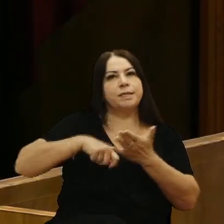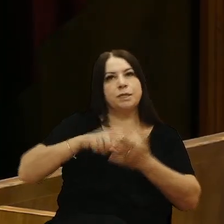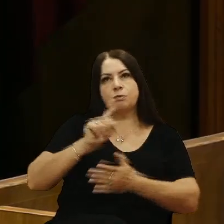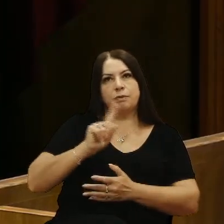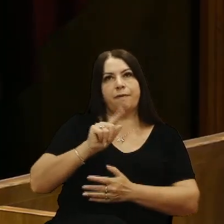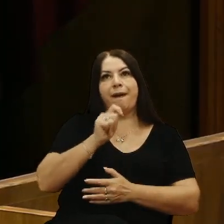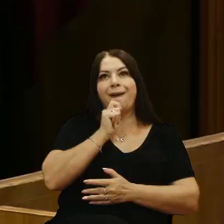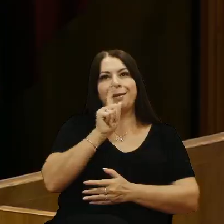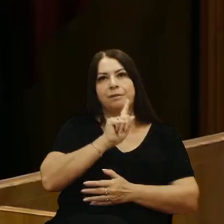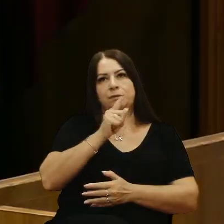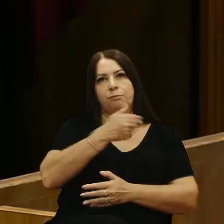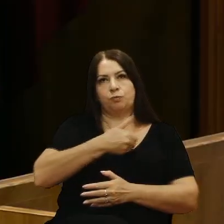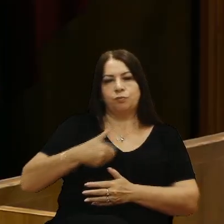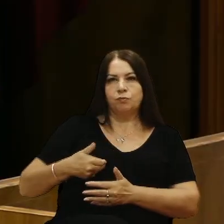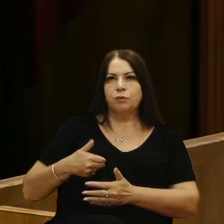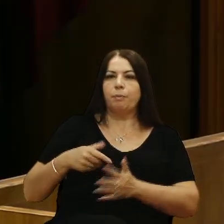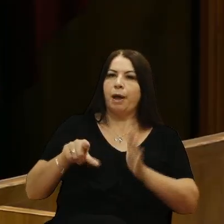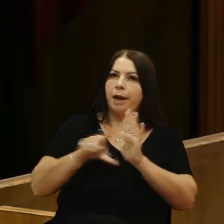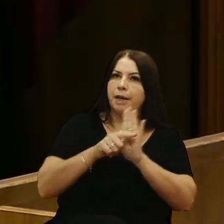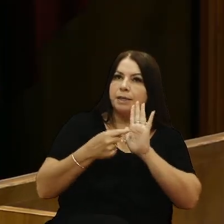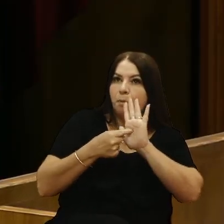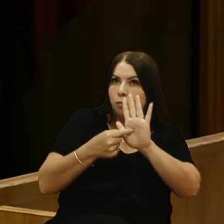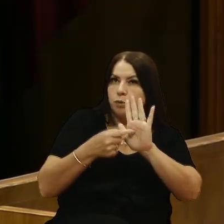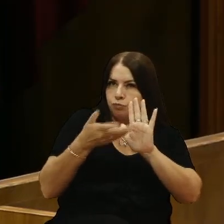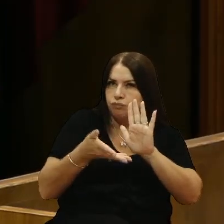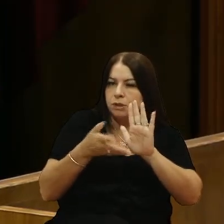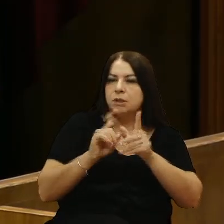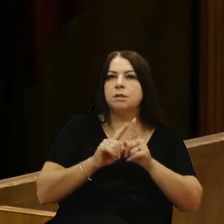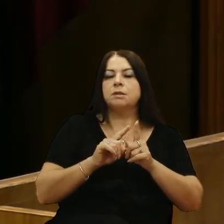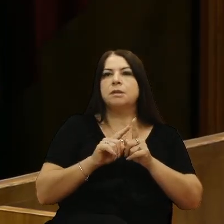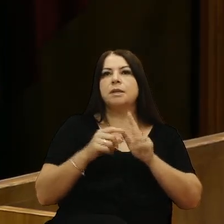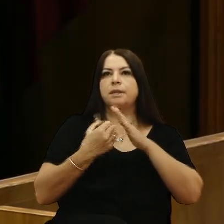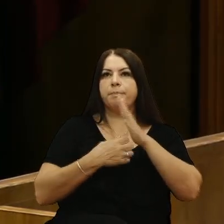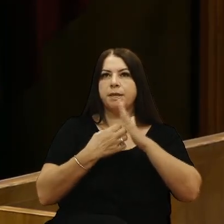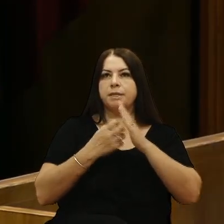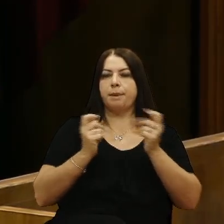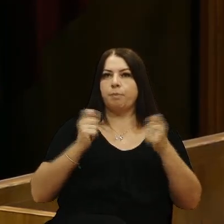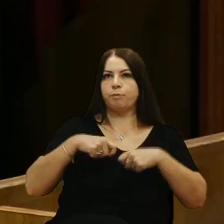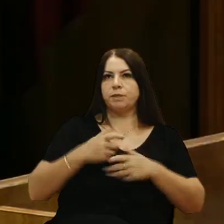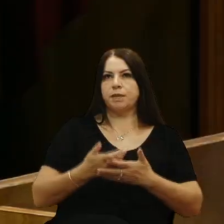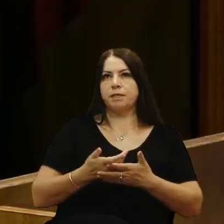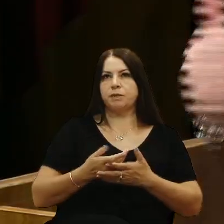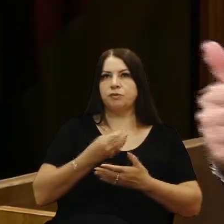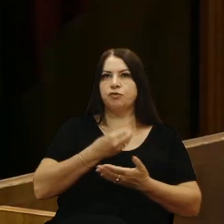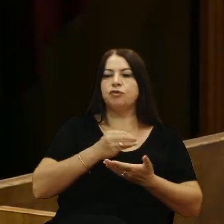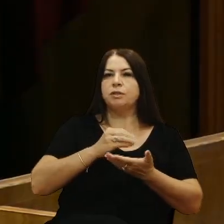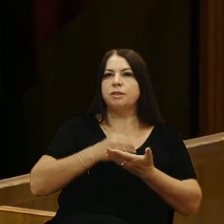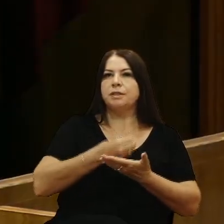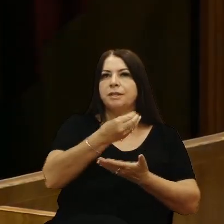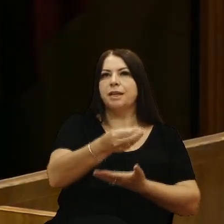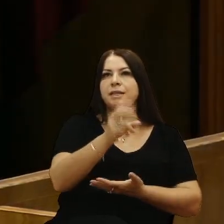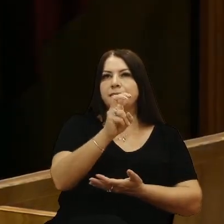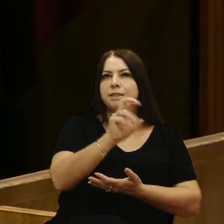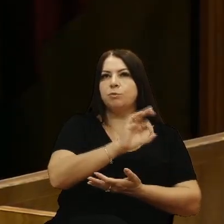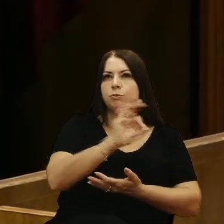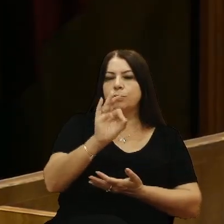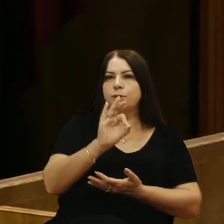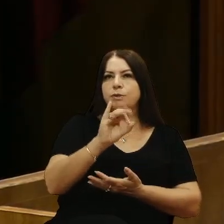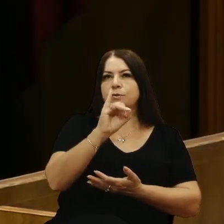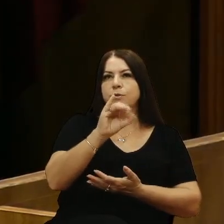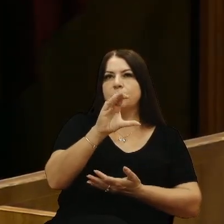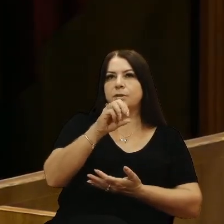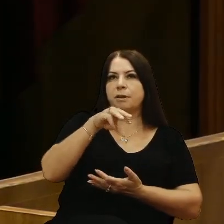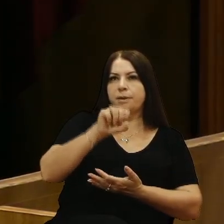governador, mas a lei, como ela está posta, a empresa ela tem a possibilidade de destinar 5% do